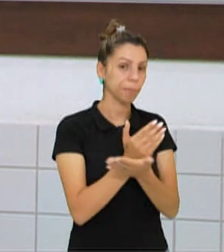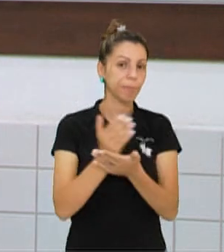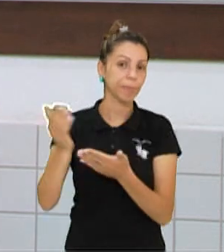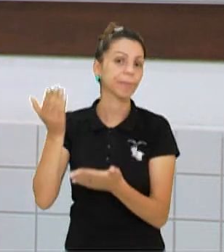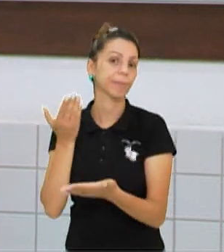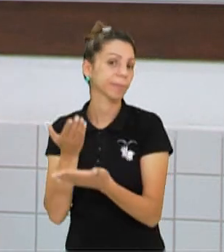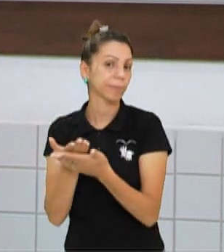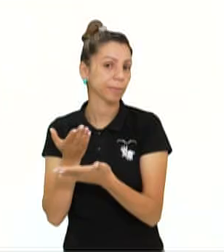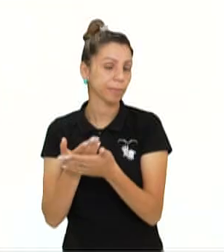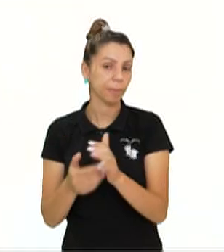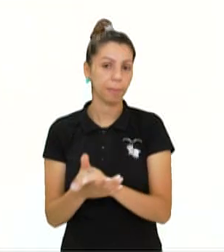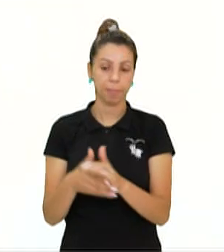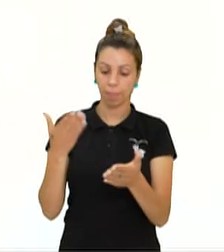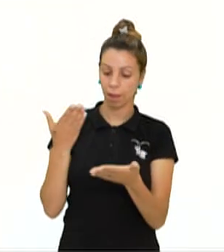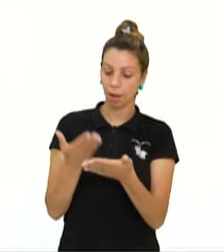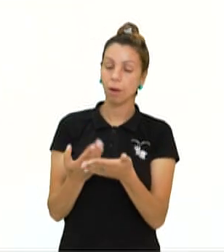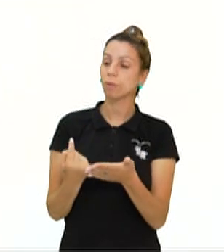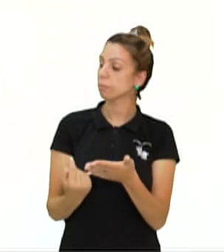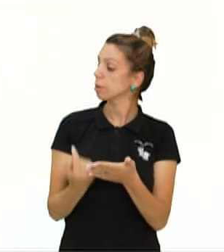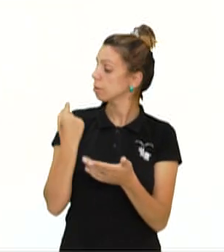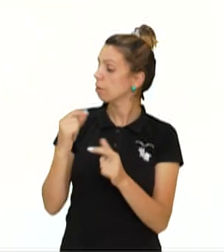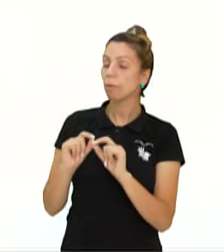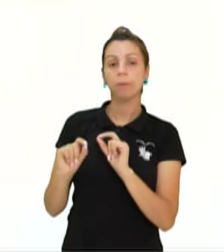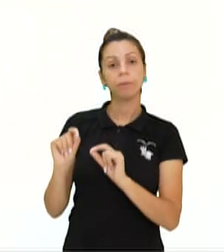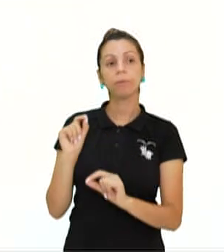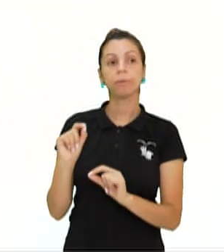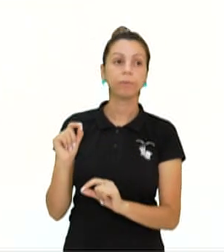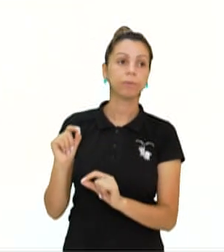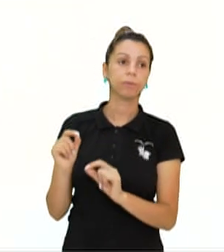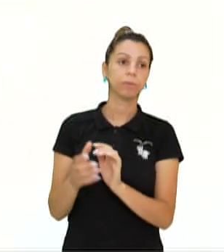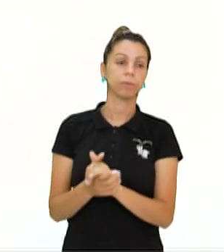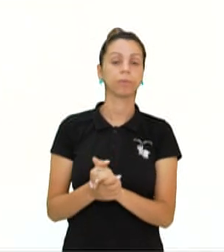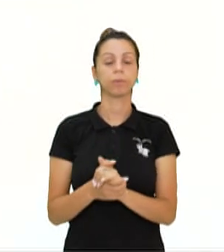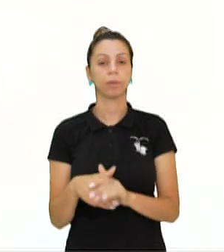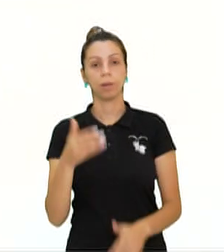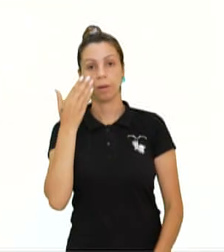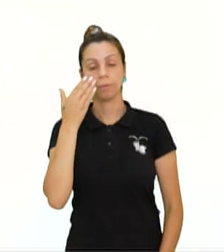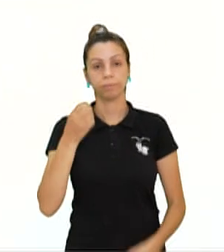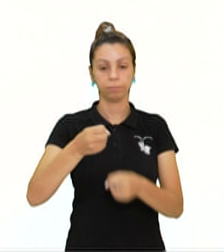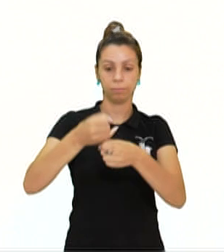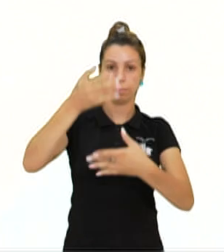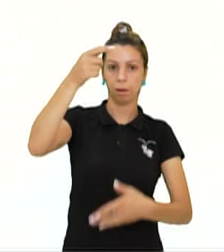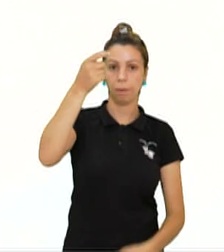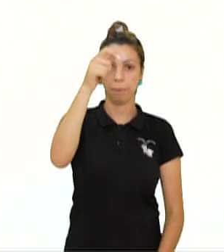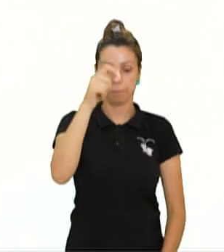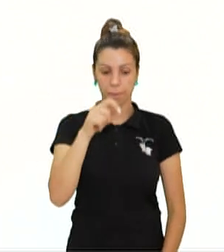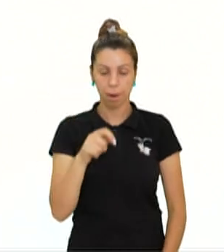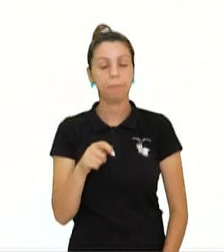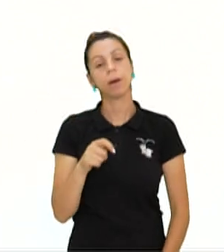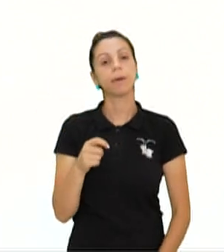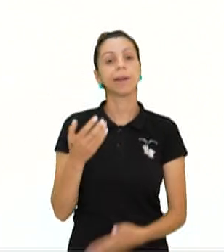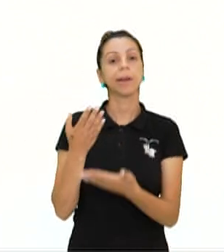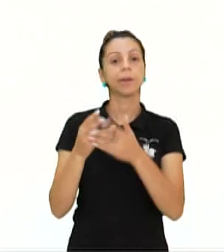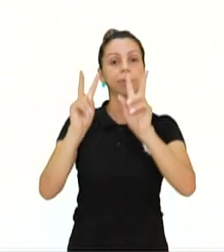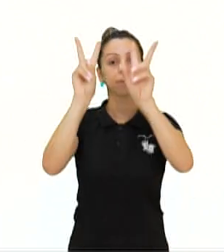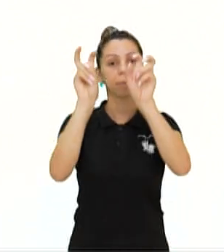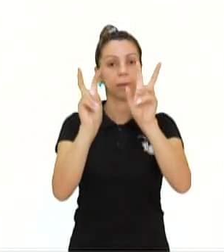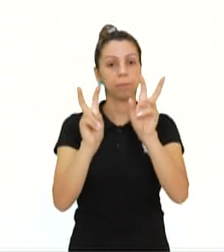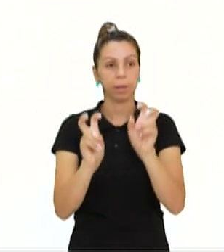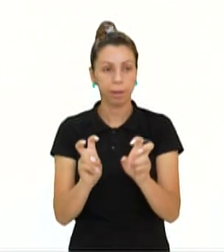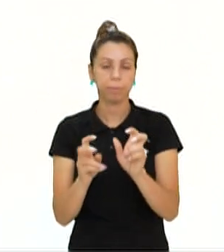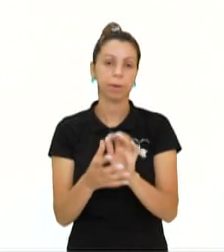aula. Na aula passada, nós vimos volume de cilindro, volume de paralelepípedo e medidas de